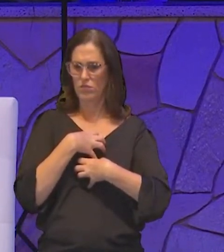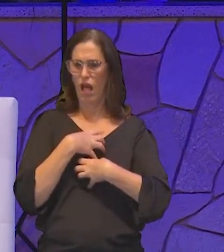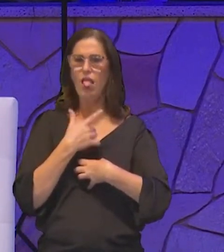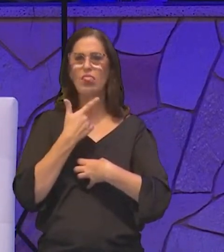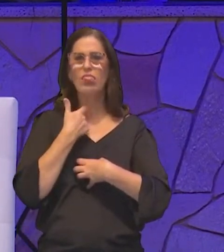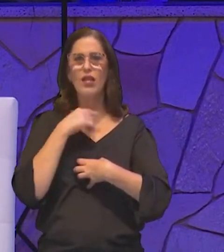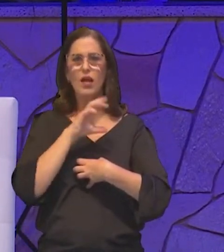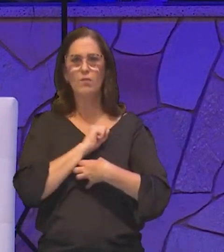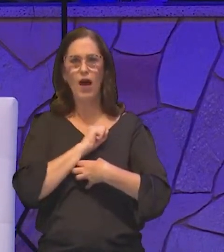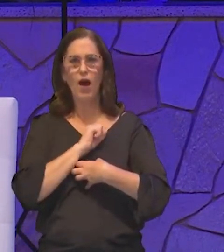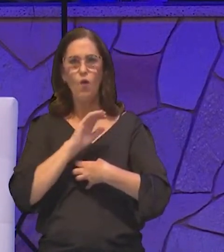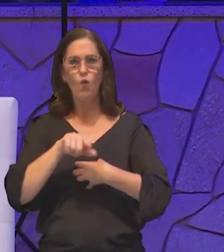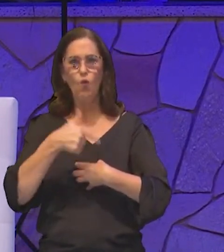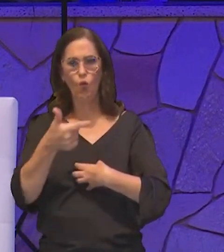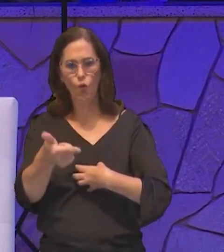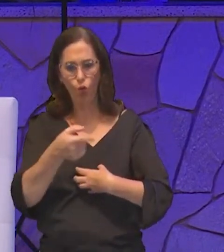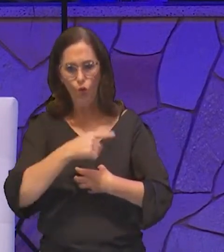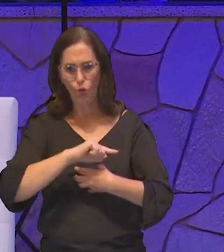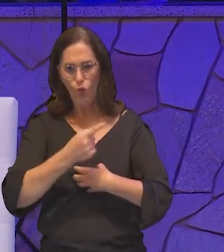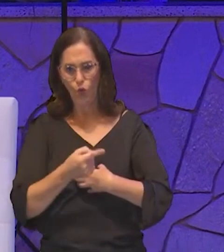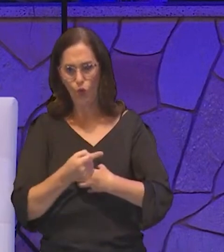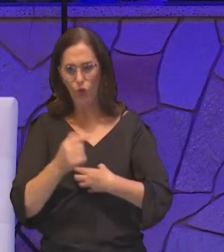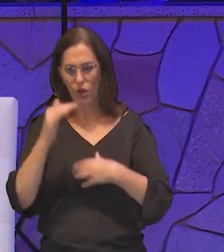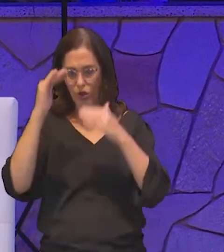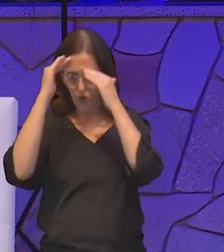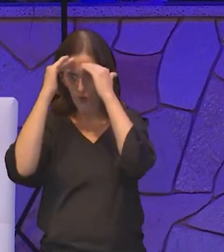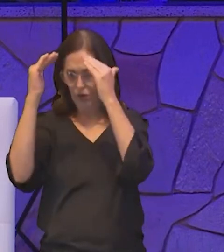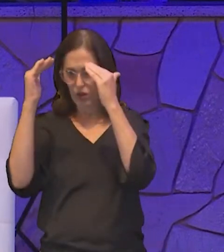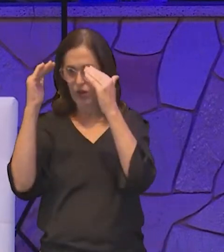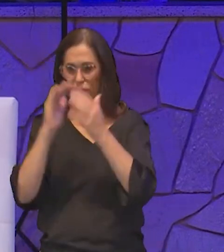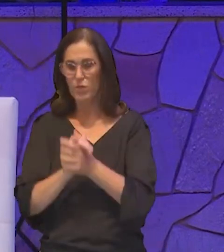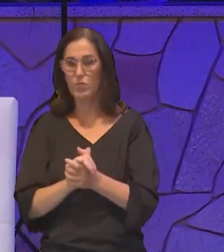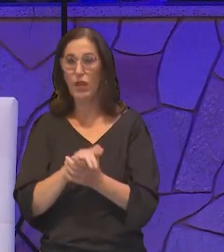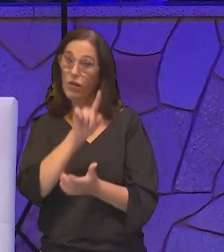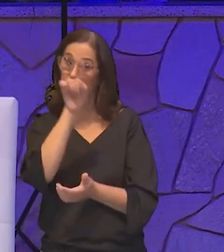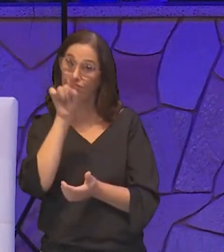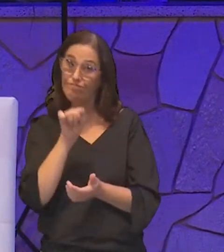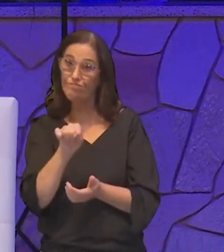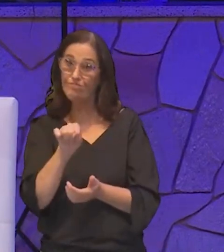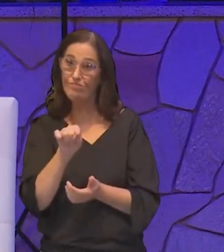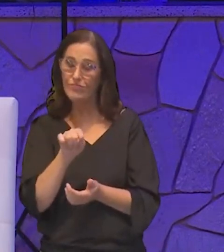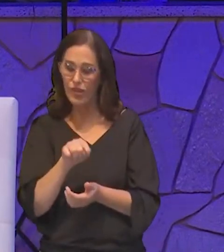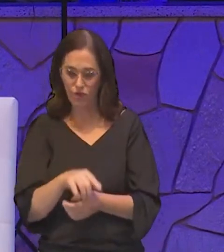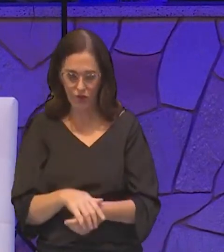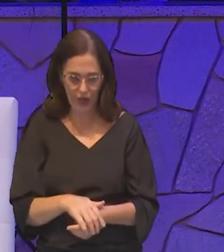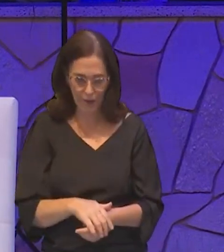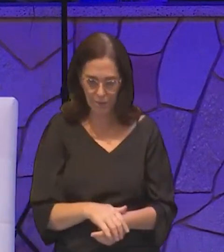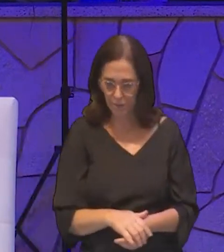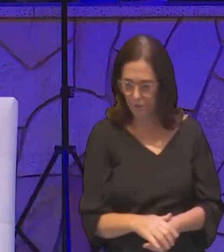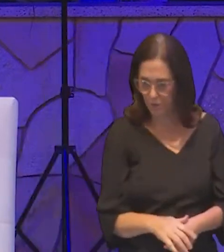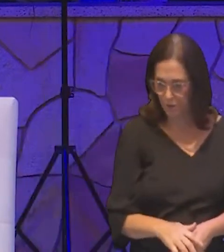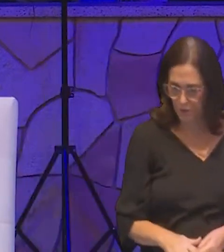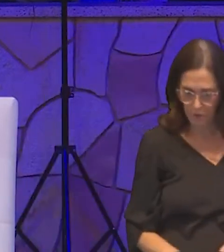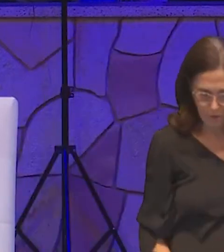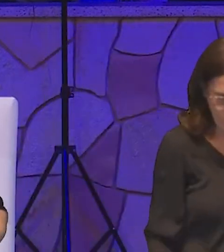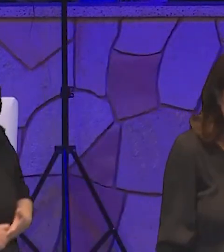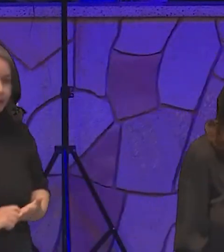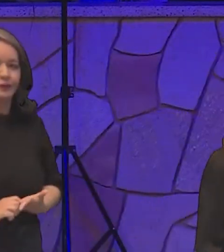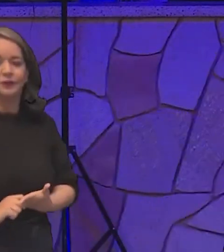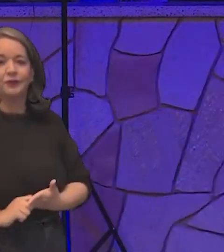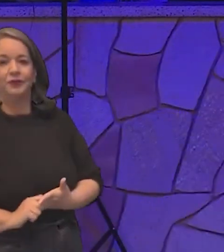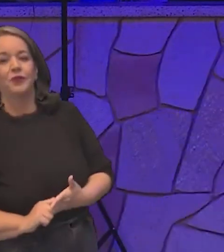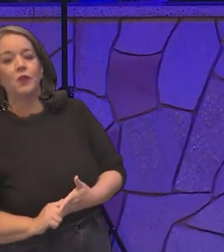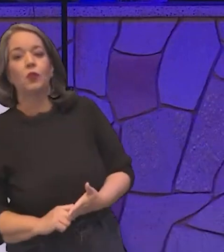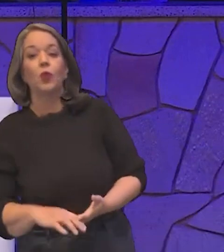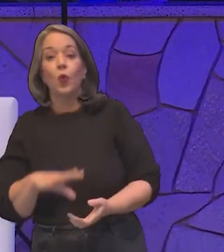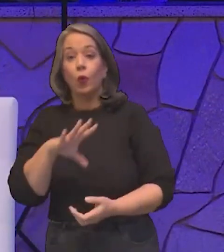desejando amar o próximo que nós devemos cumprir? Será que esse amor que é tanto pregado, ele também não tem mais uma vez um